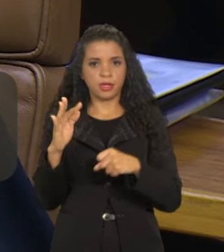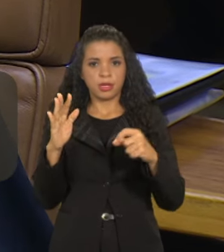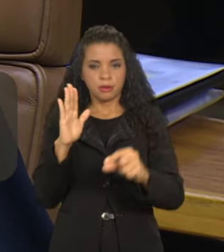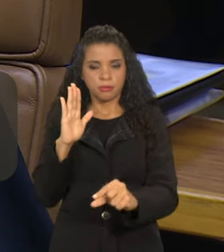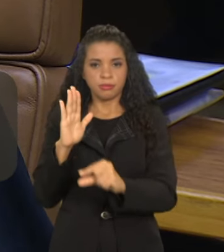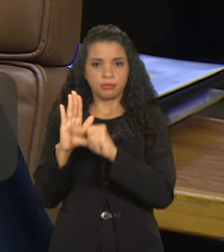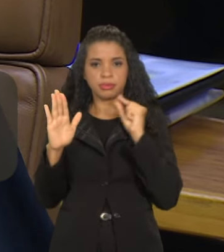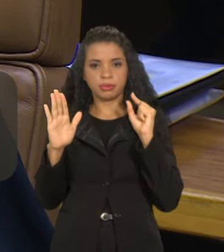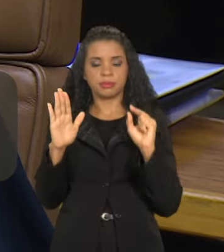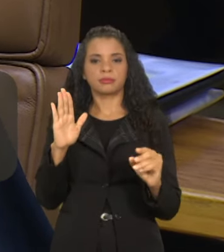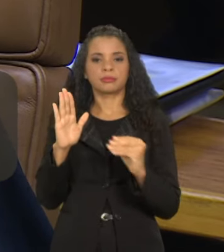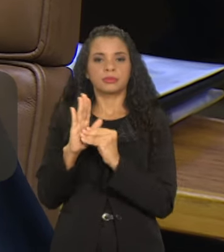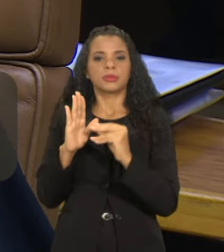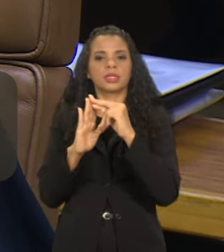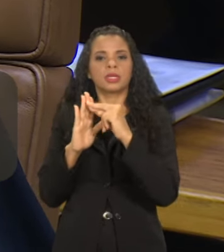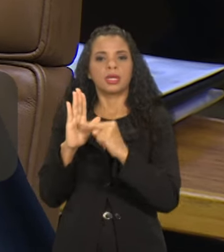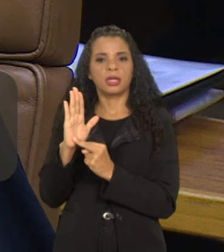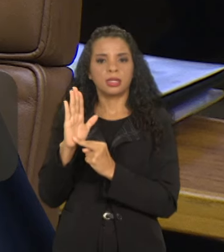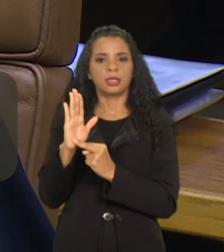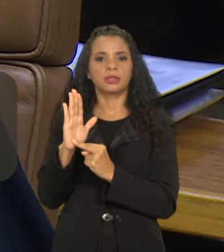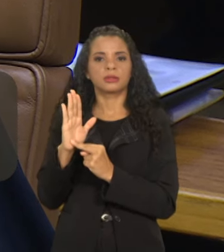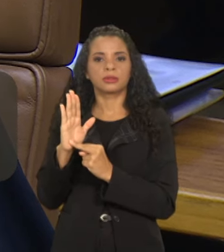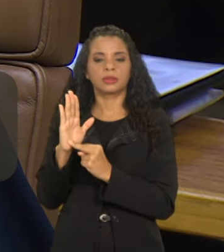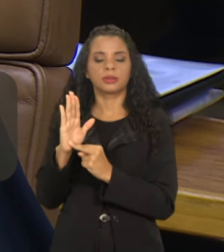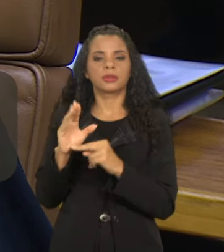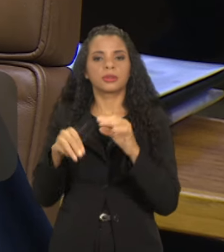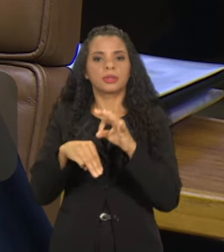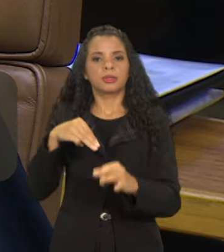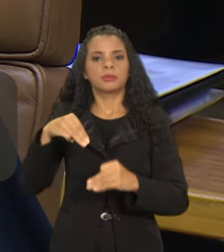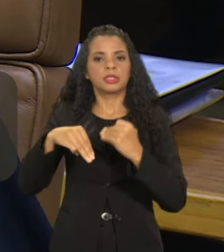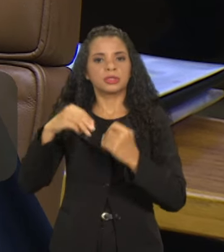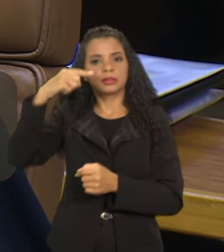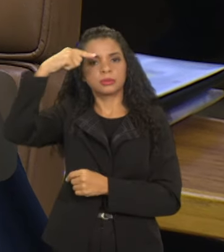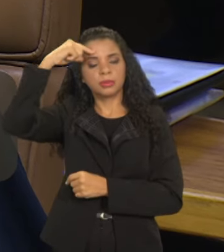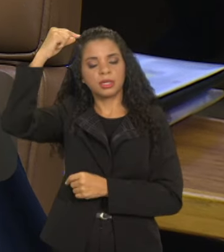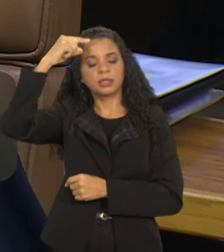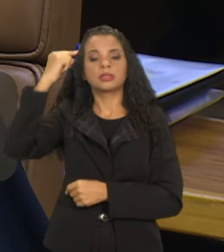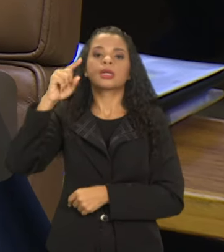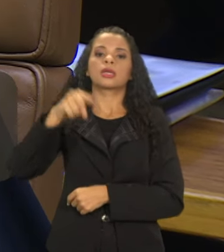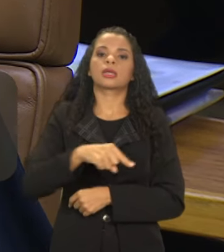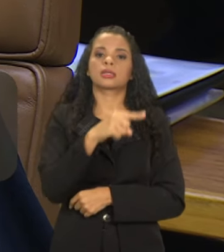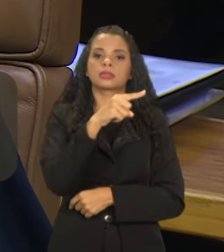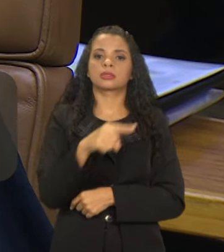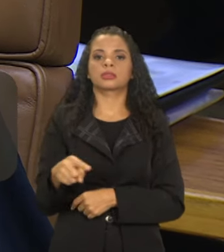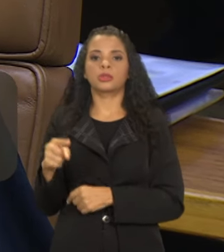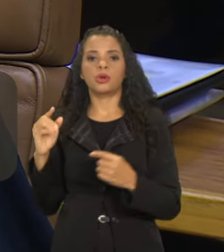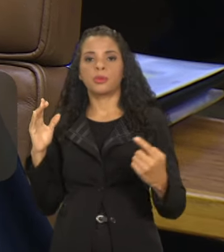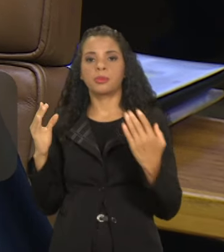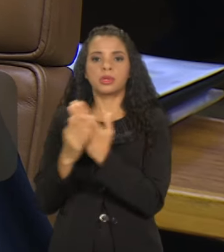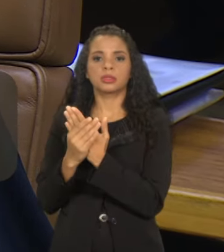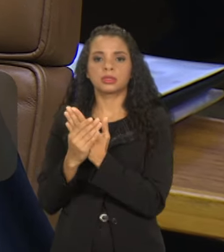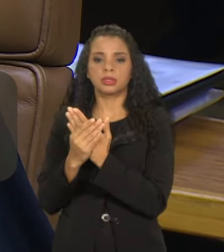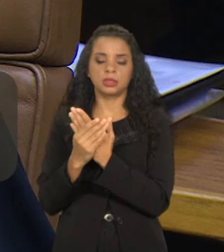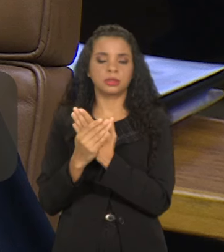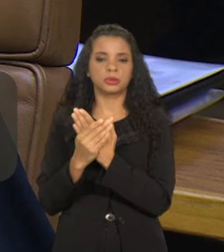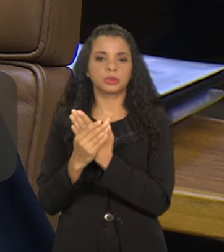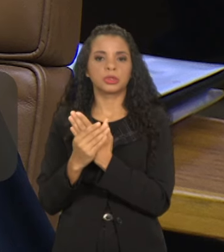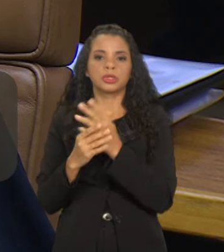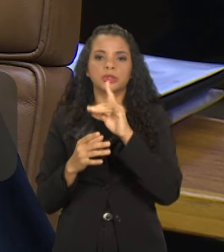o eminente relator, ministro Luiz Roberto Barroso, por decisão monocrática, extinguiu o processo sem resolução de mérito em